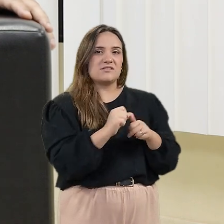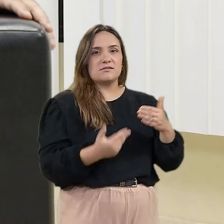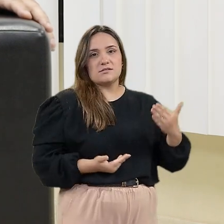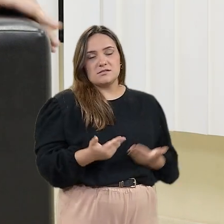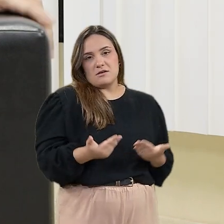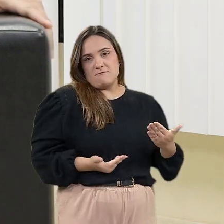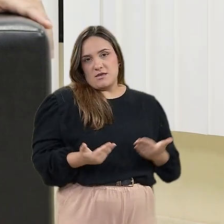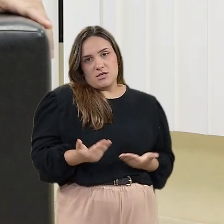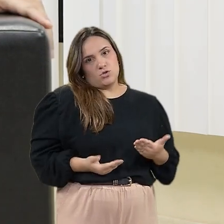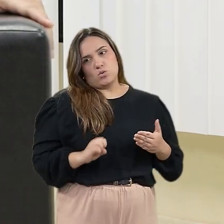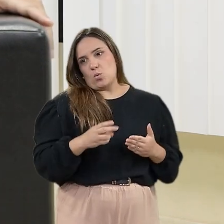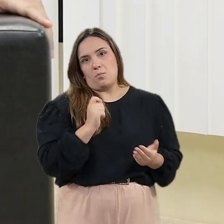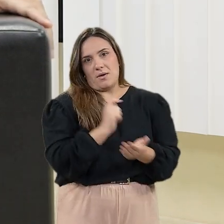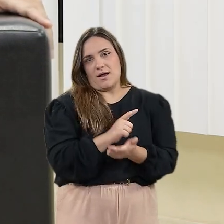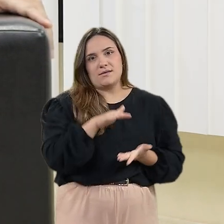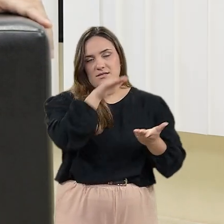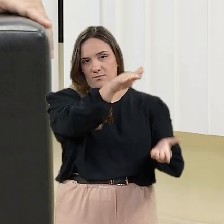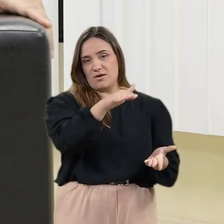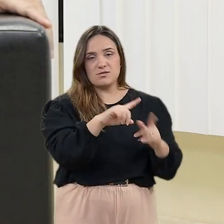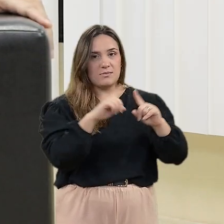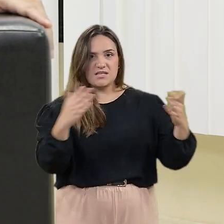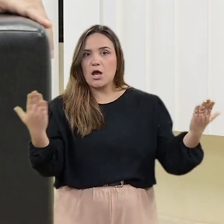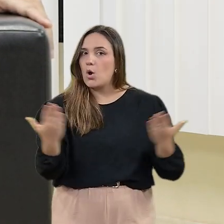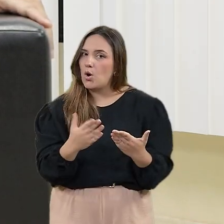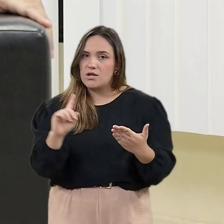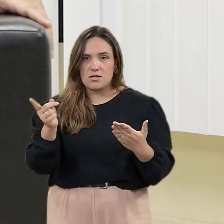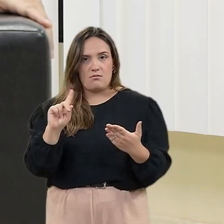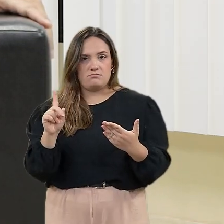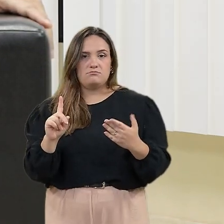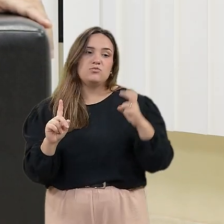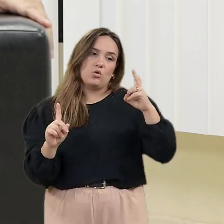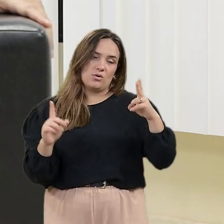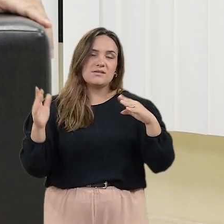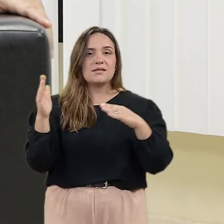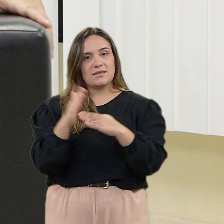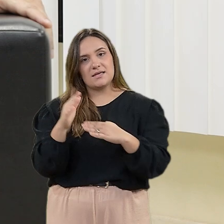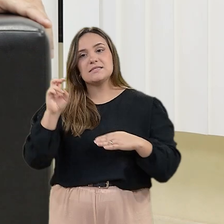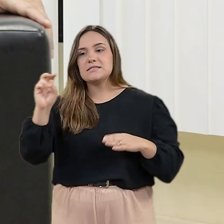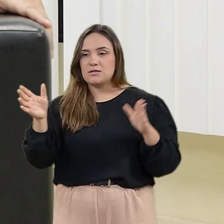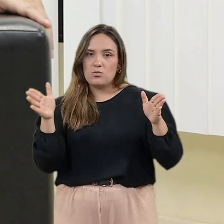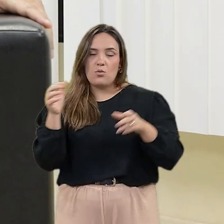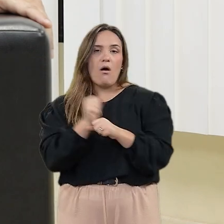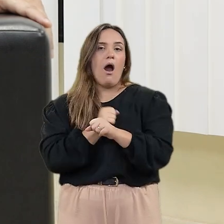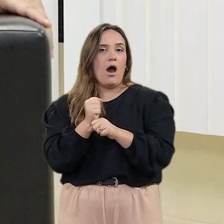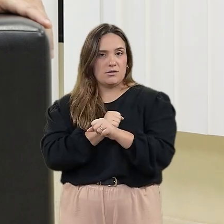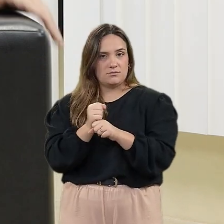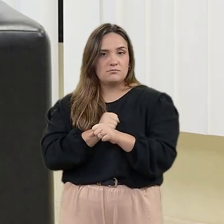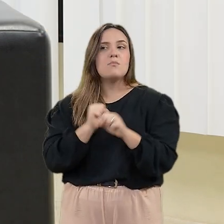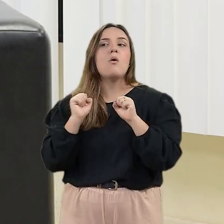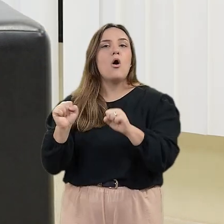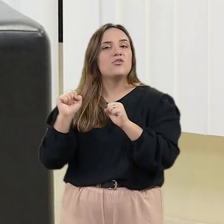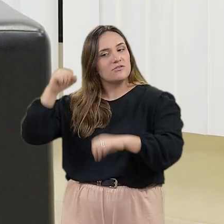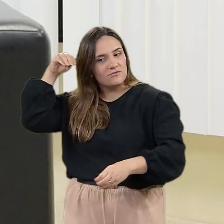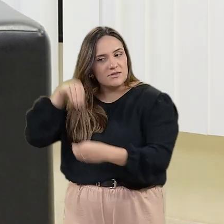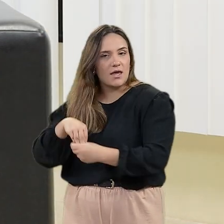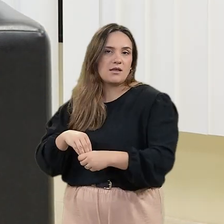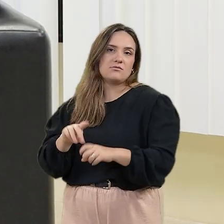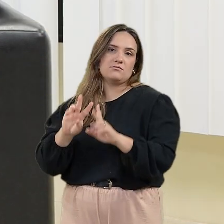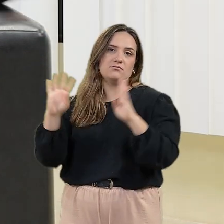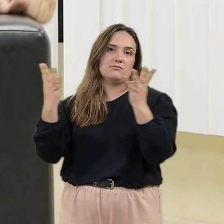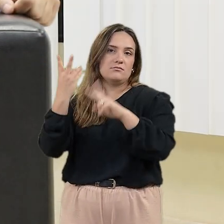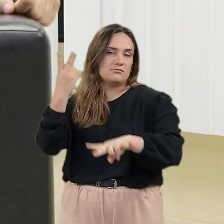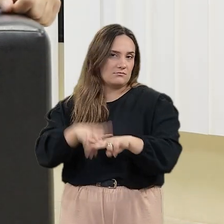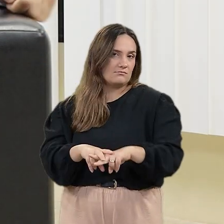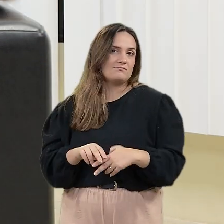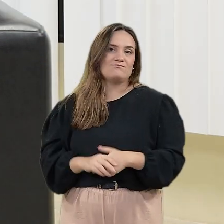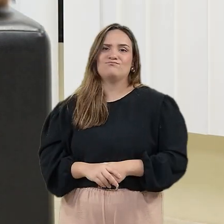que passa a ser de 2 a 5 anos. Então são assim, aumentos que são pensados para, em cada